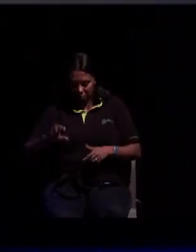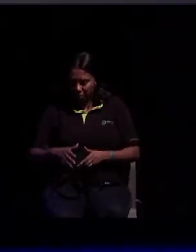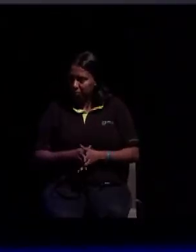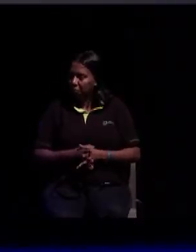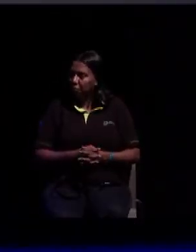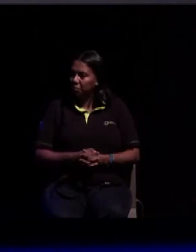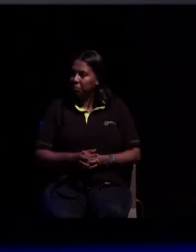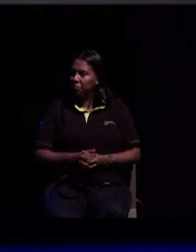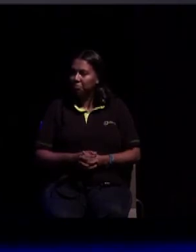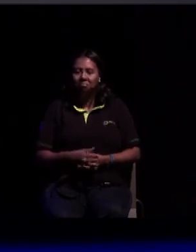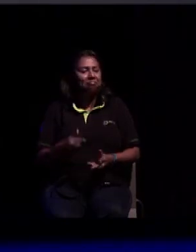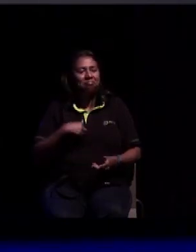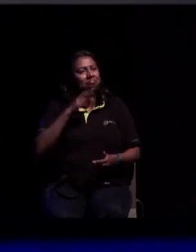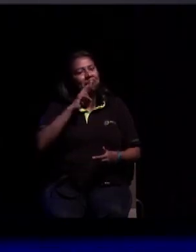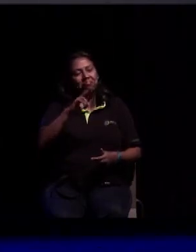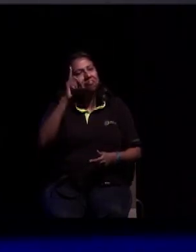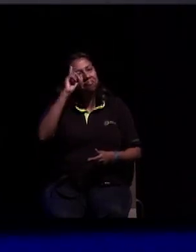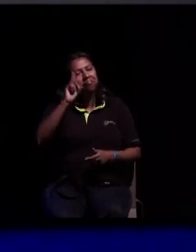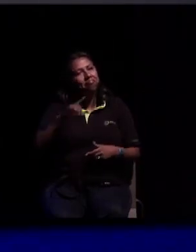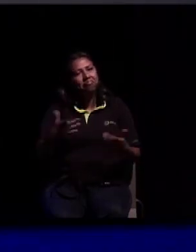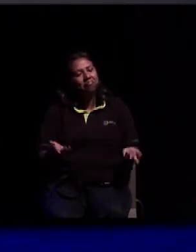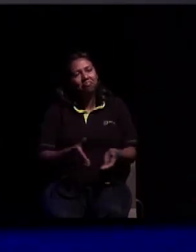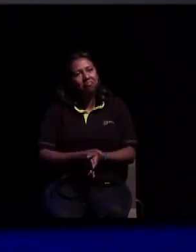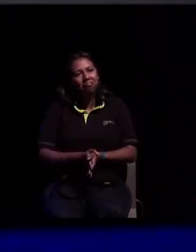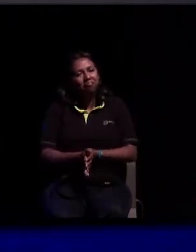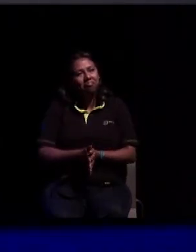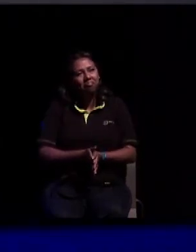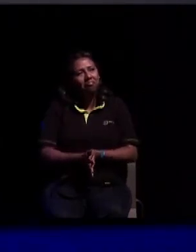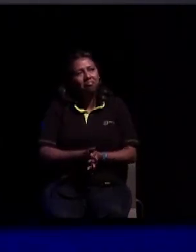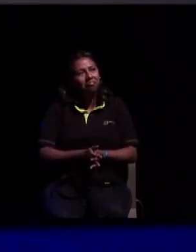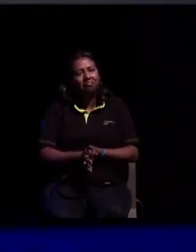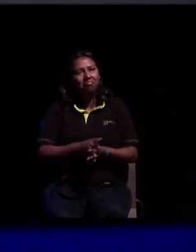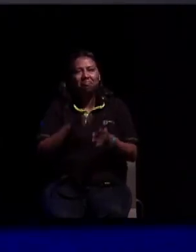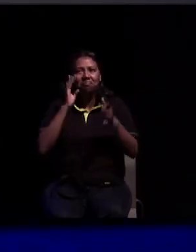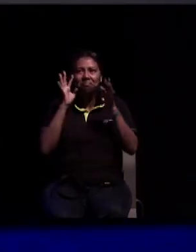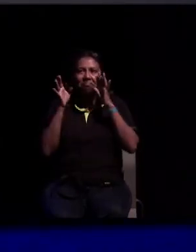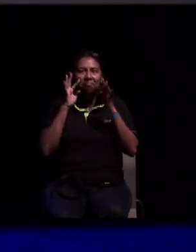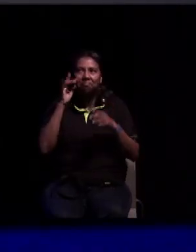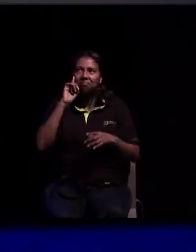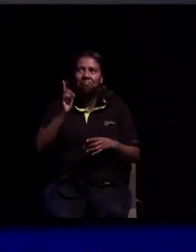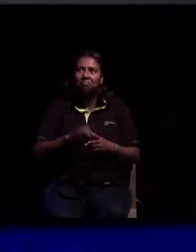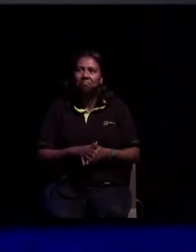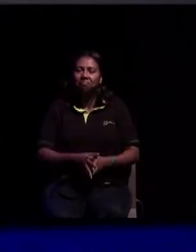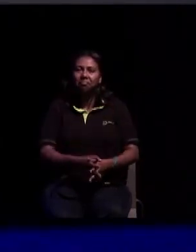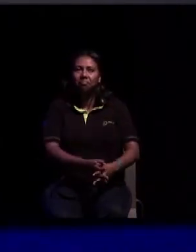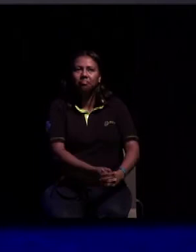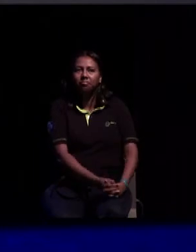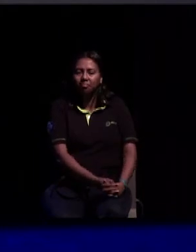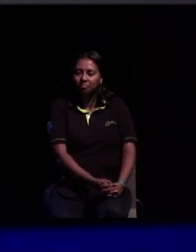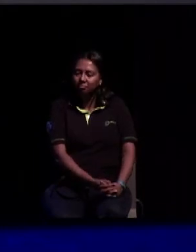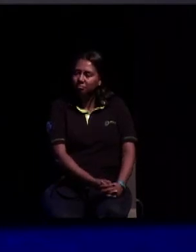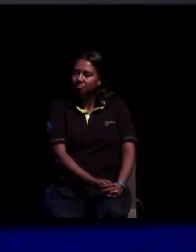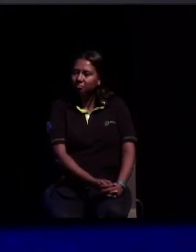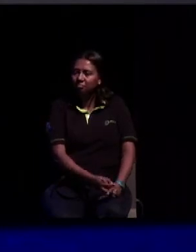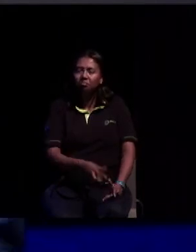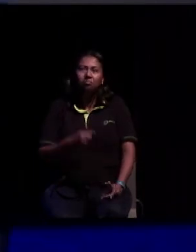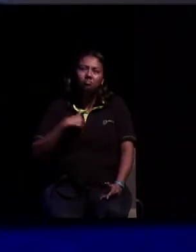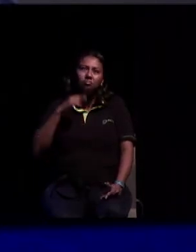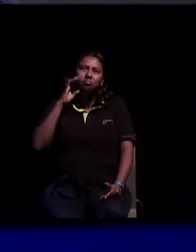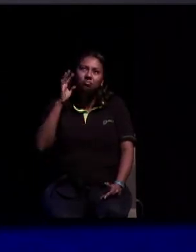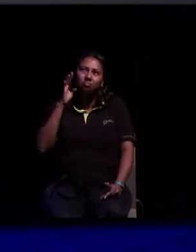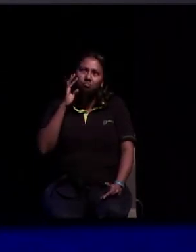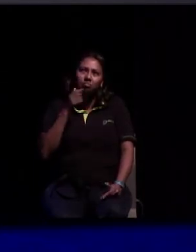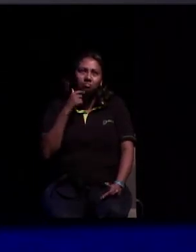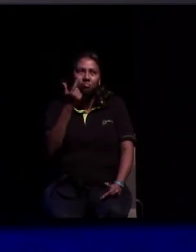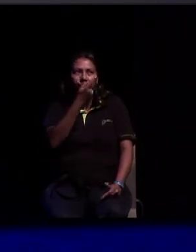Eu não saberia responder essa questão, precisaria refletir sobre ela. Mas eu estava pensando aqui numa